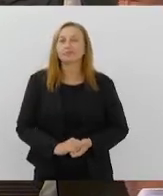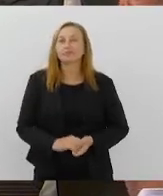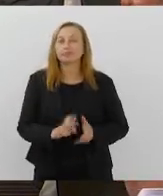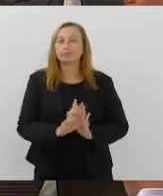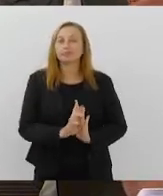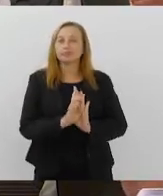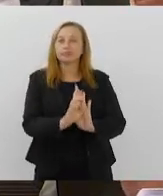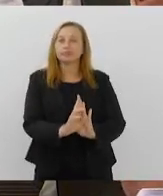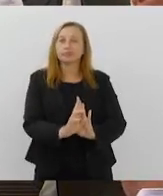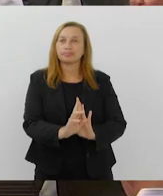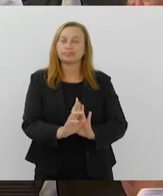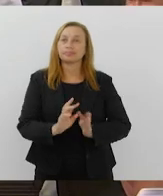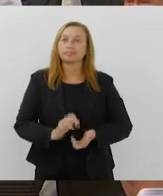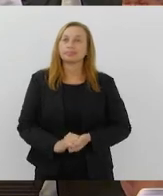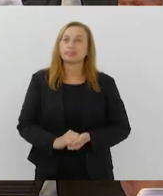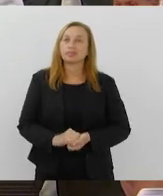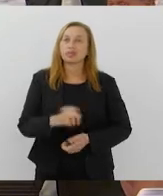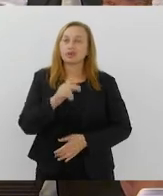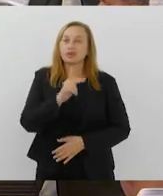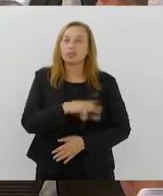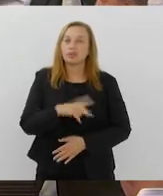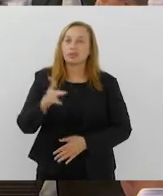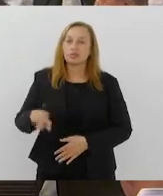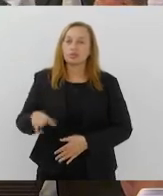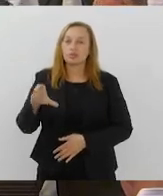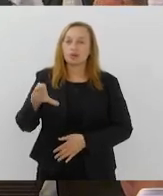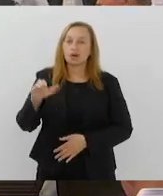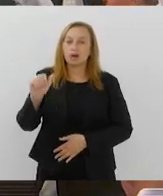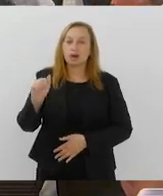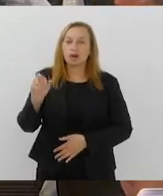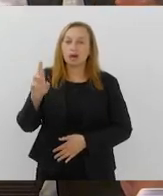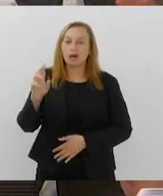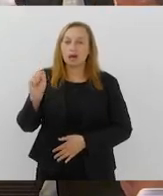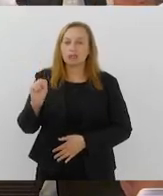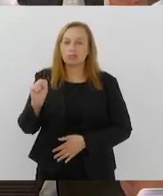Representado pelo mestre Carlos Alberto dos Santos.